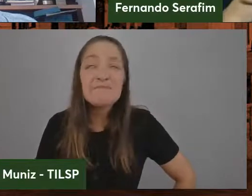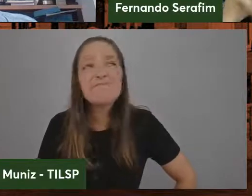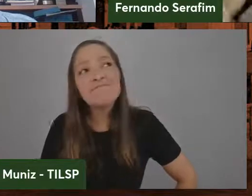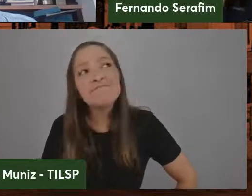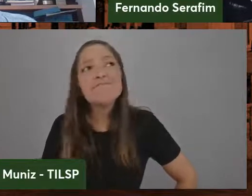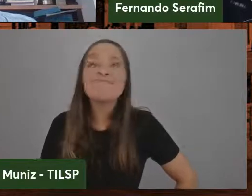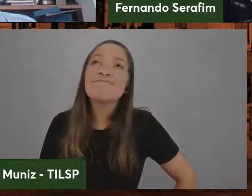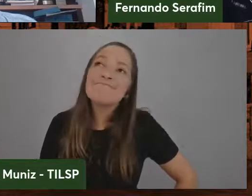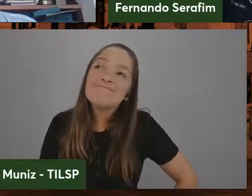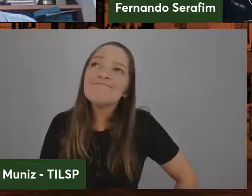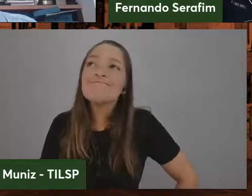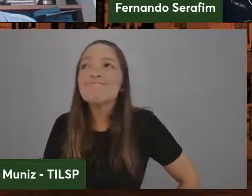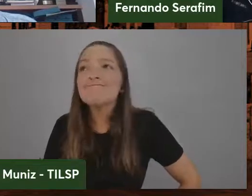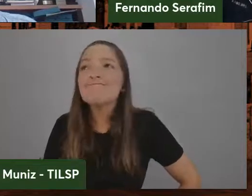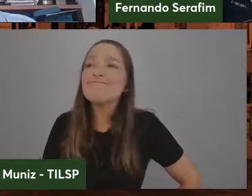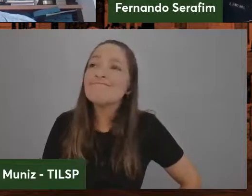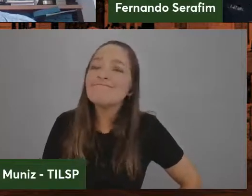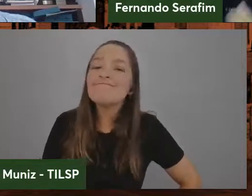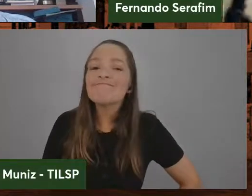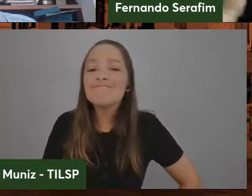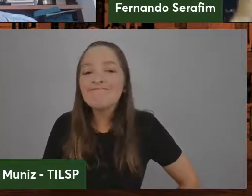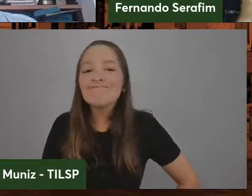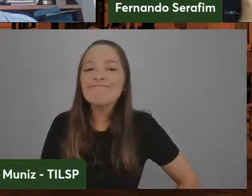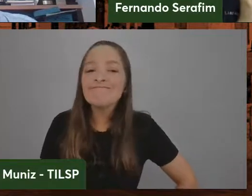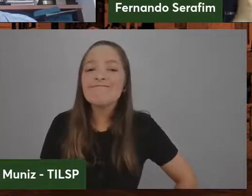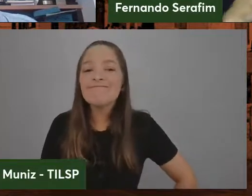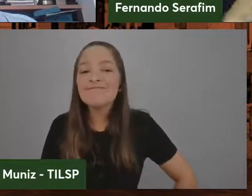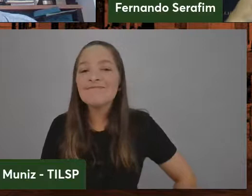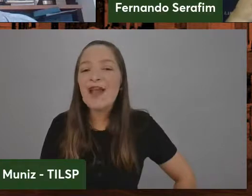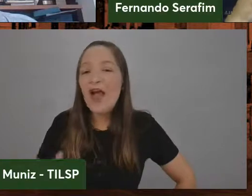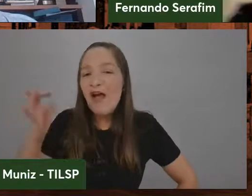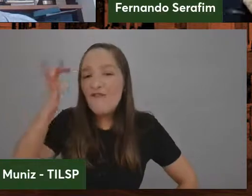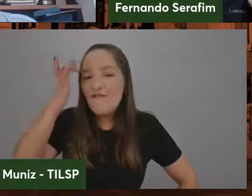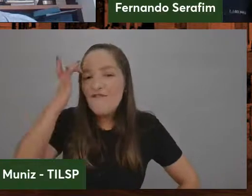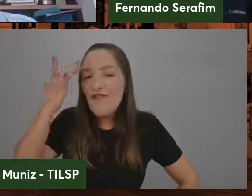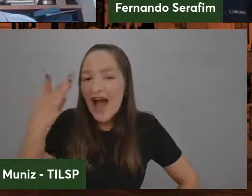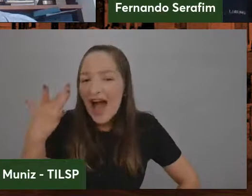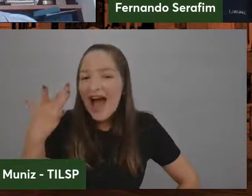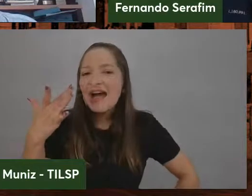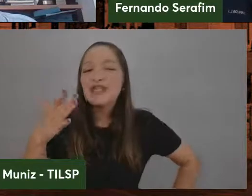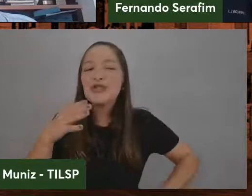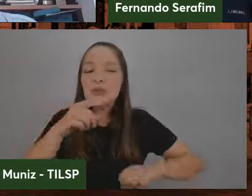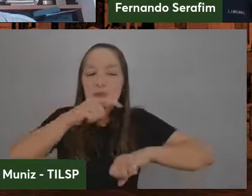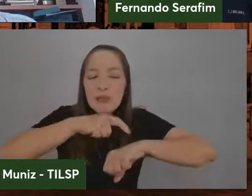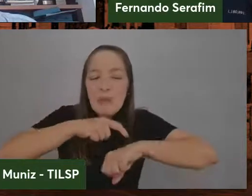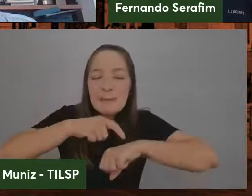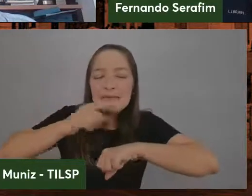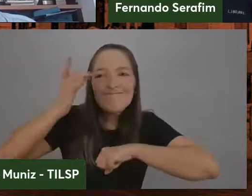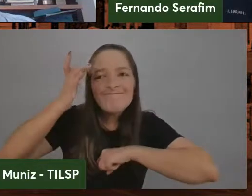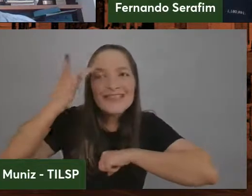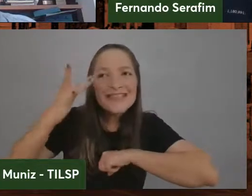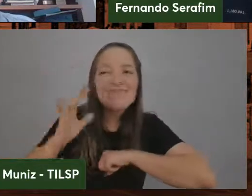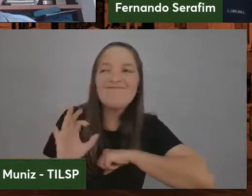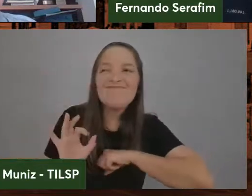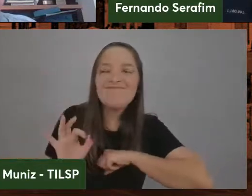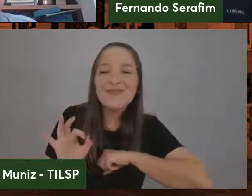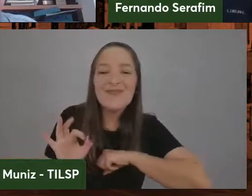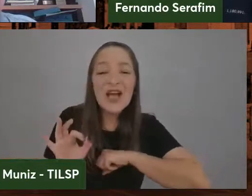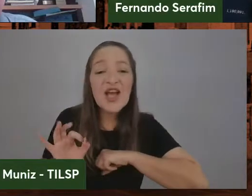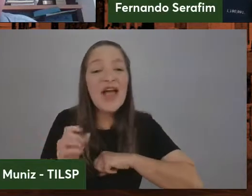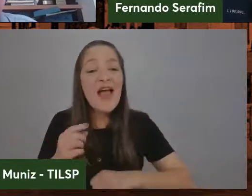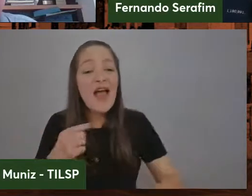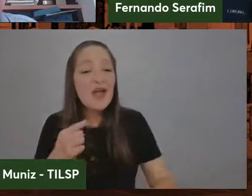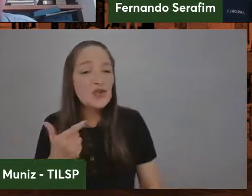Não há exatamente uma parte fácil ou momentos fáceis, embora eu não,